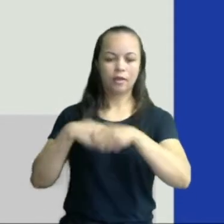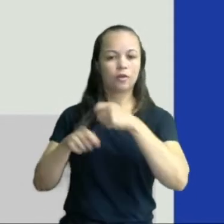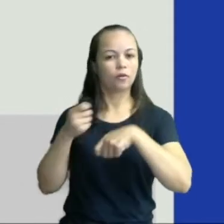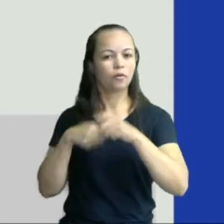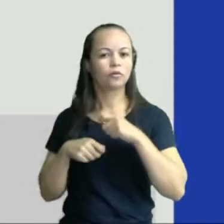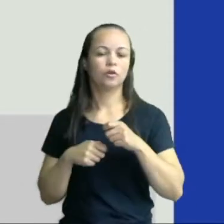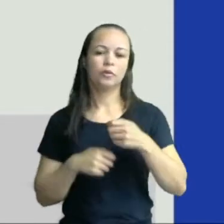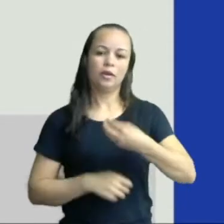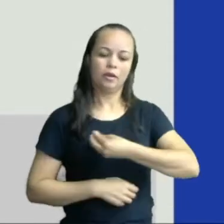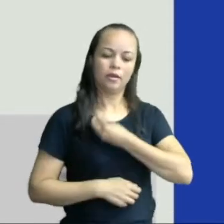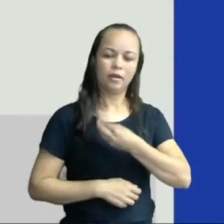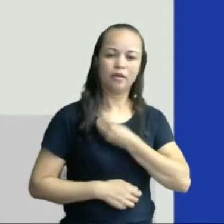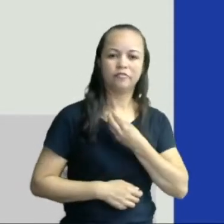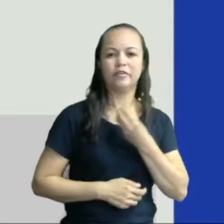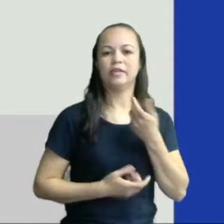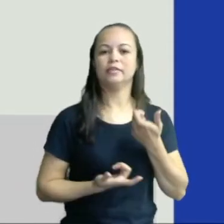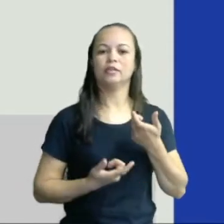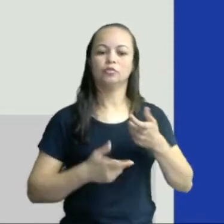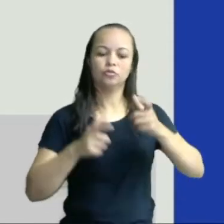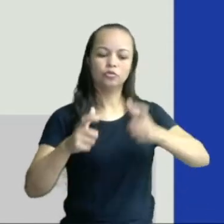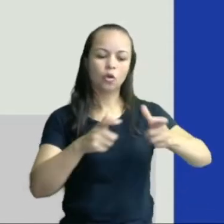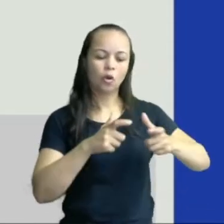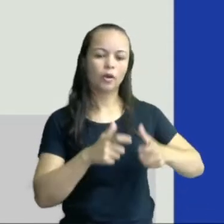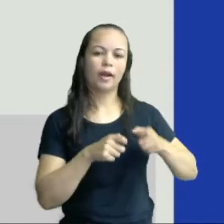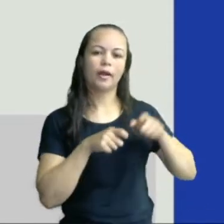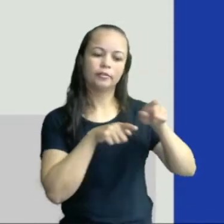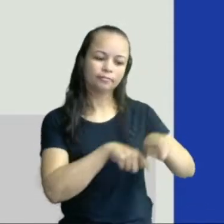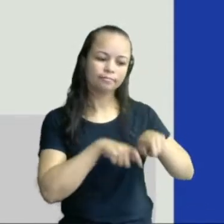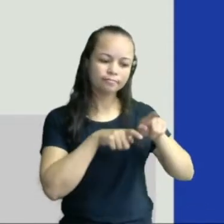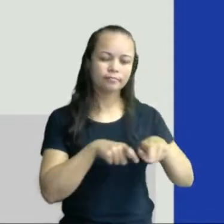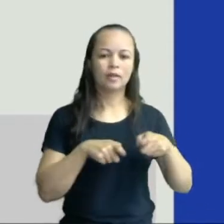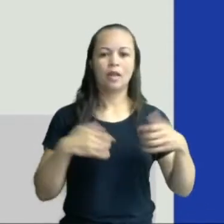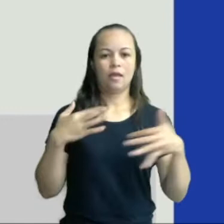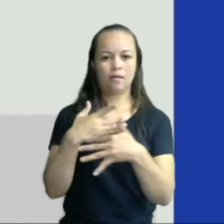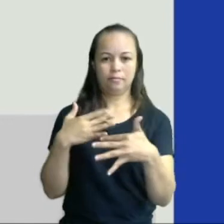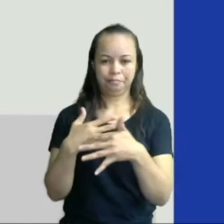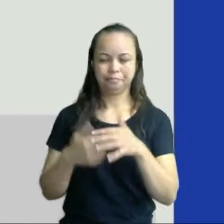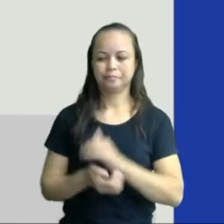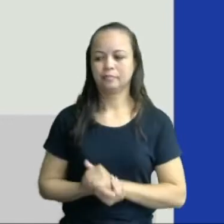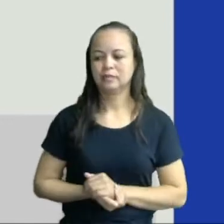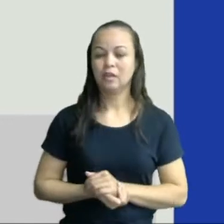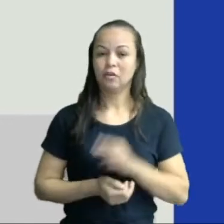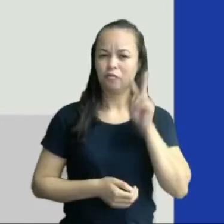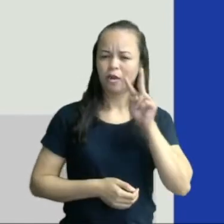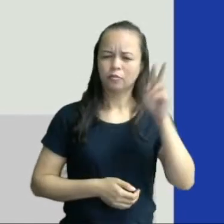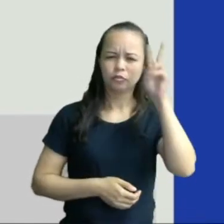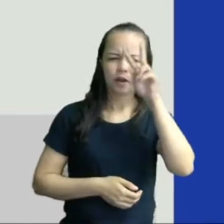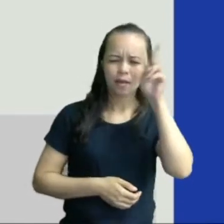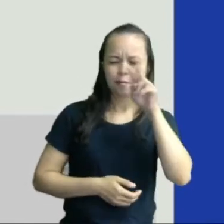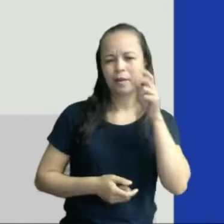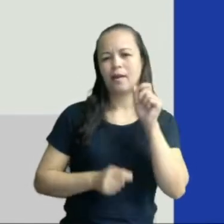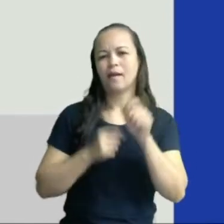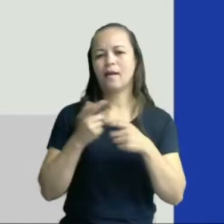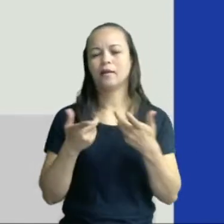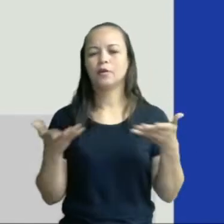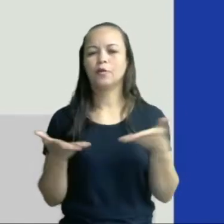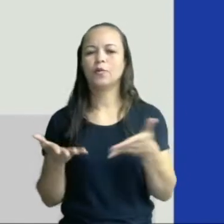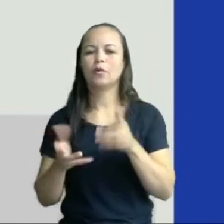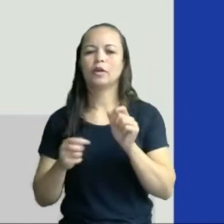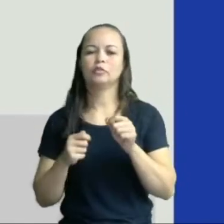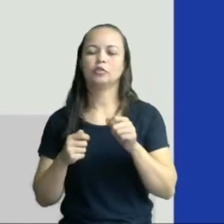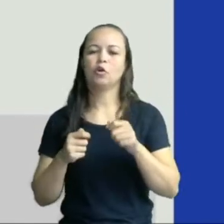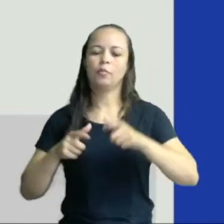a vida nos espaços rural e urbano. Vamos lembrar de alguns tipos de trocas realizadas nesses espaços? Olha só que